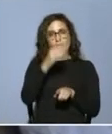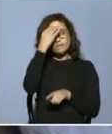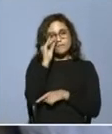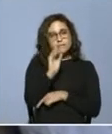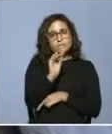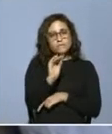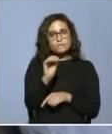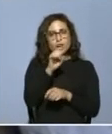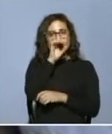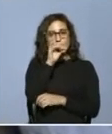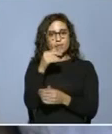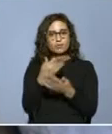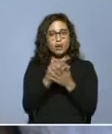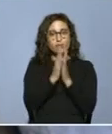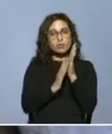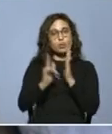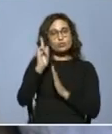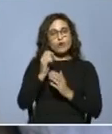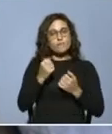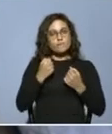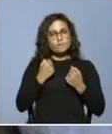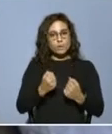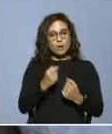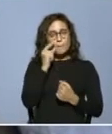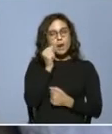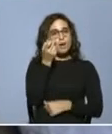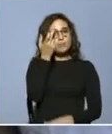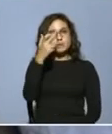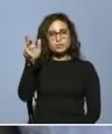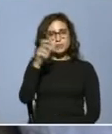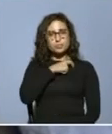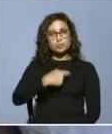Admirável, Deus Forte, Pai Eterno, Príncipe da Paz.